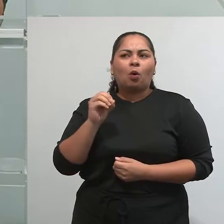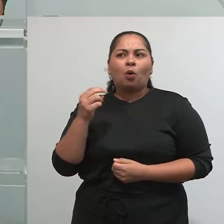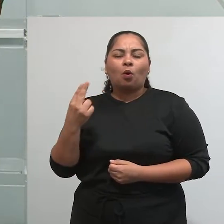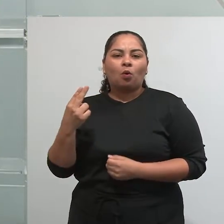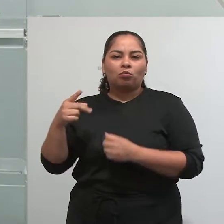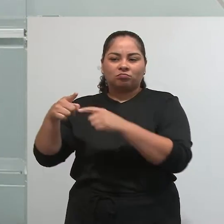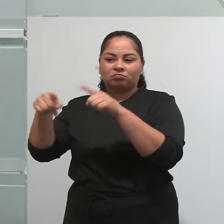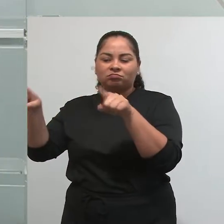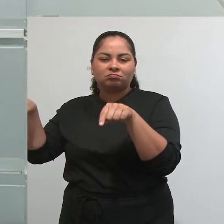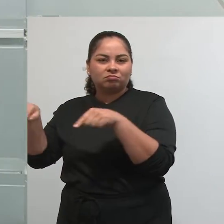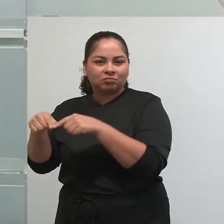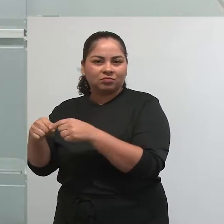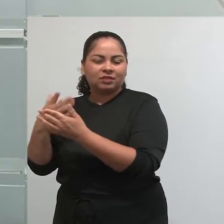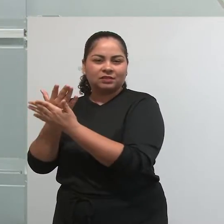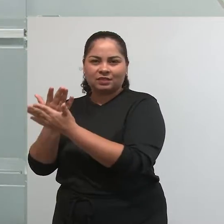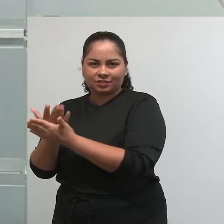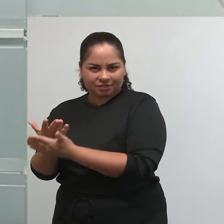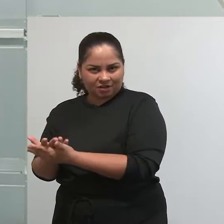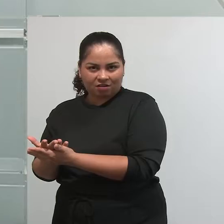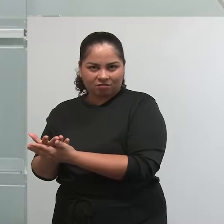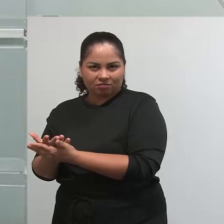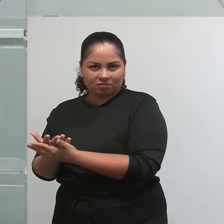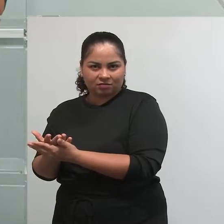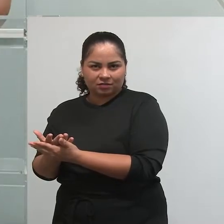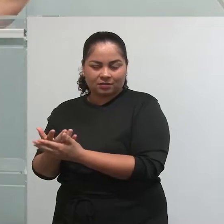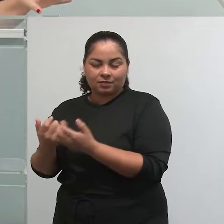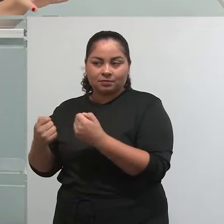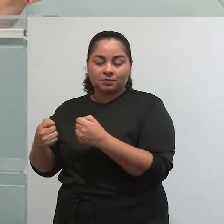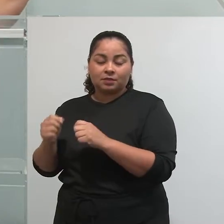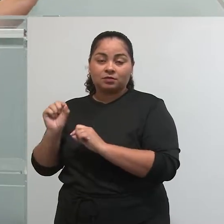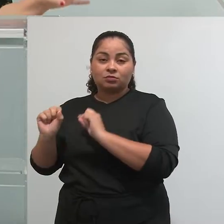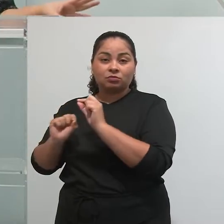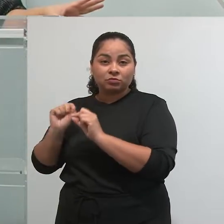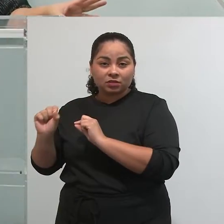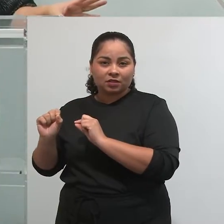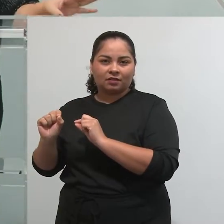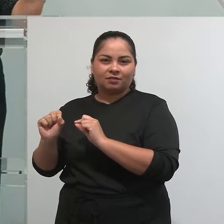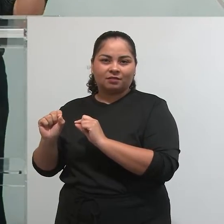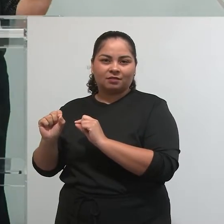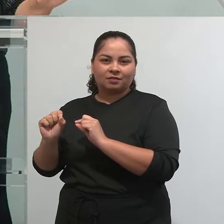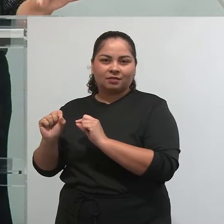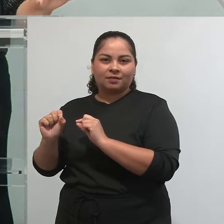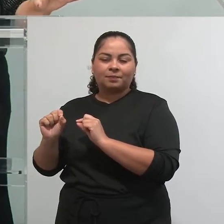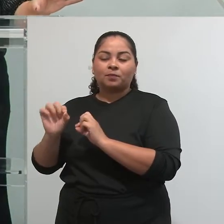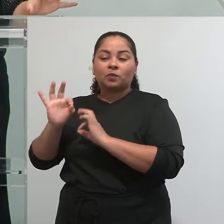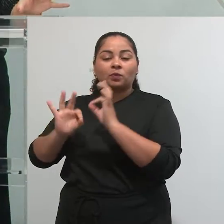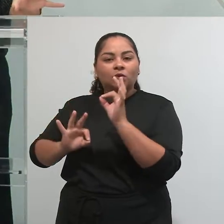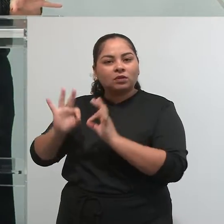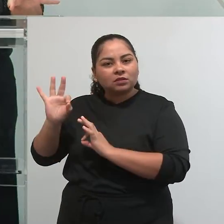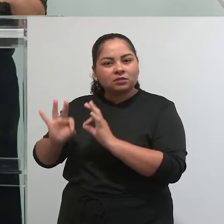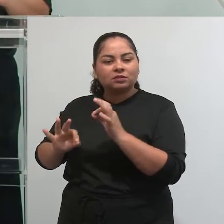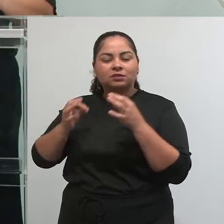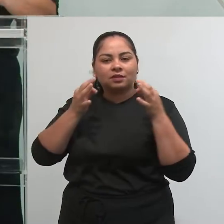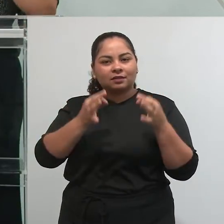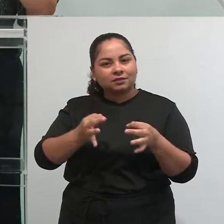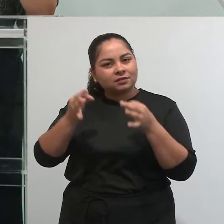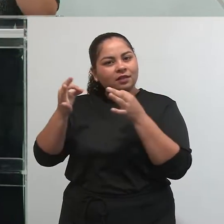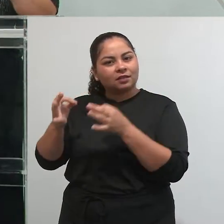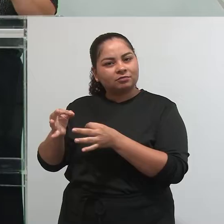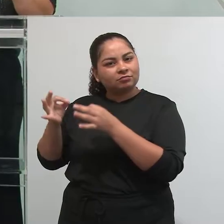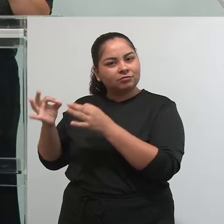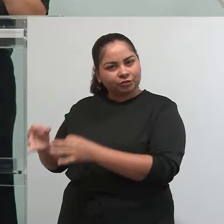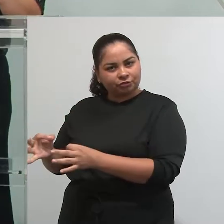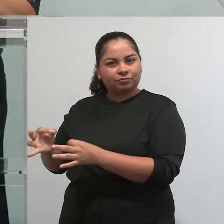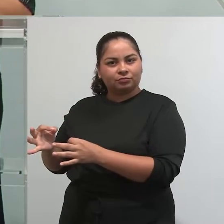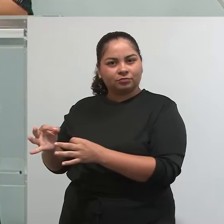livre, pode ocorrer uma chuva, ou então aquele dia está muito calor, não dá para as pessoas estarem ali. Então você tem